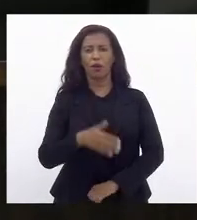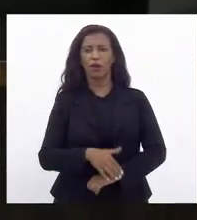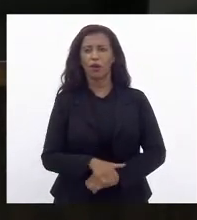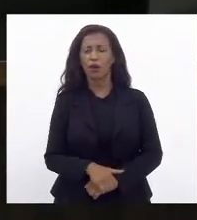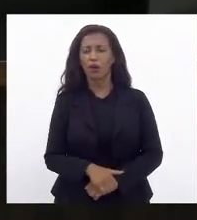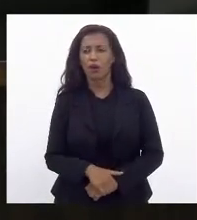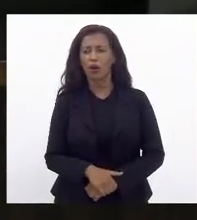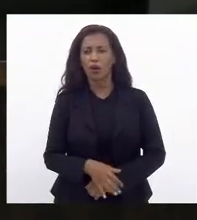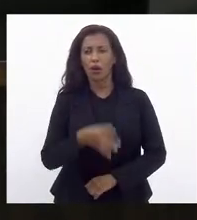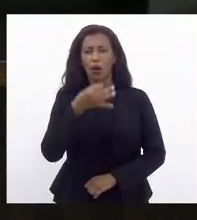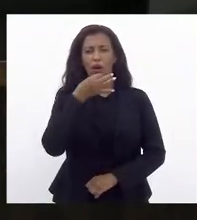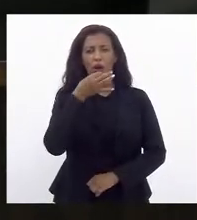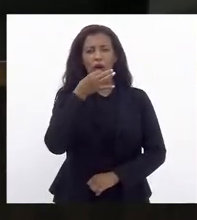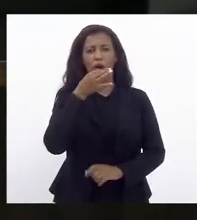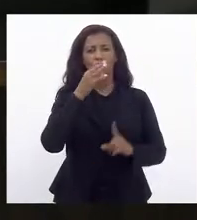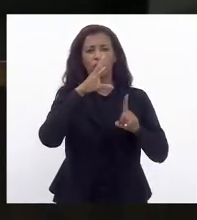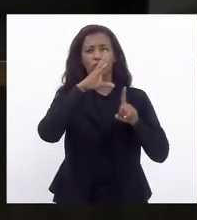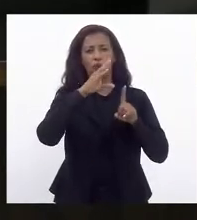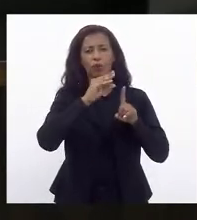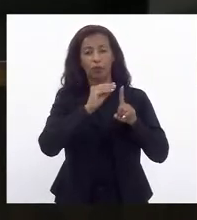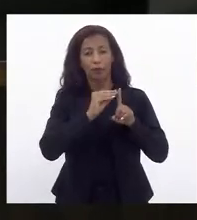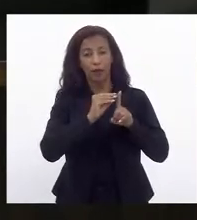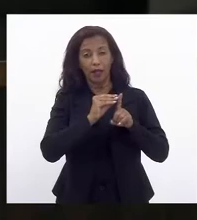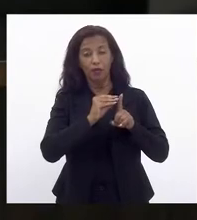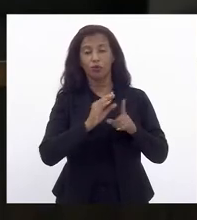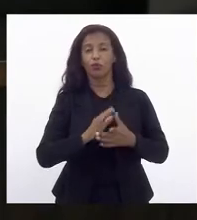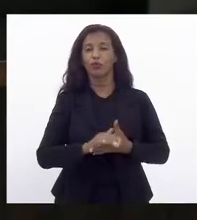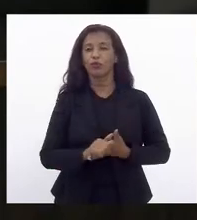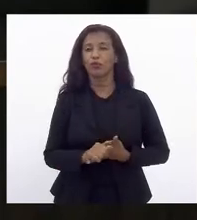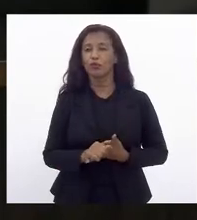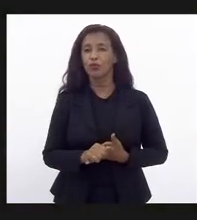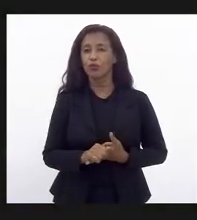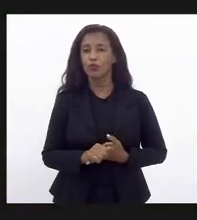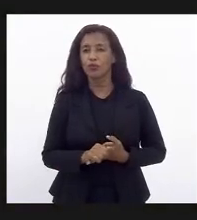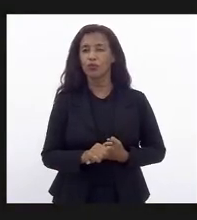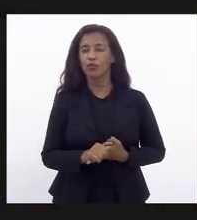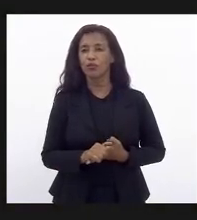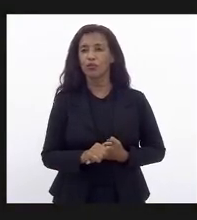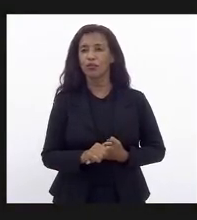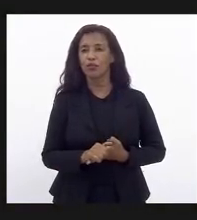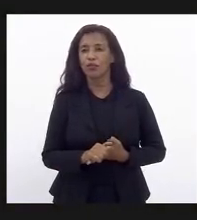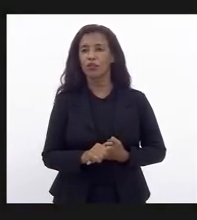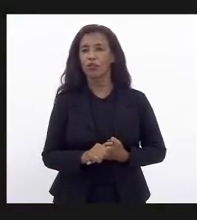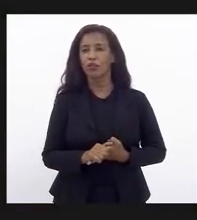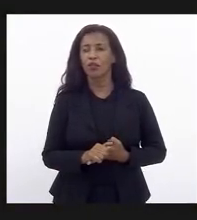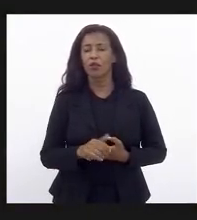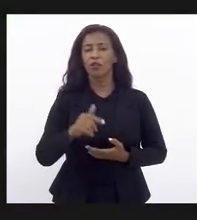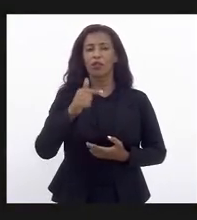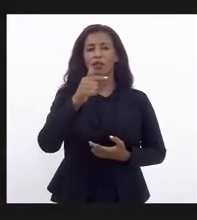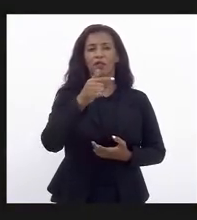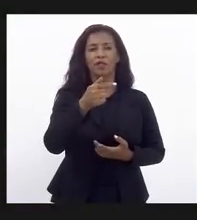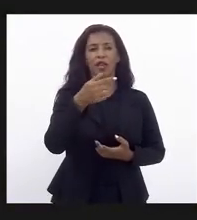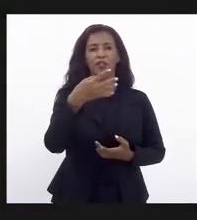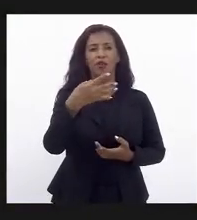O som está baixo, Samuel. Já aumentei tudo, estou 100%. É abstenção no 749.